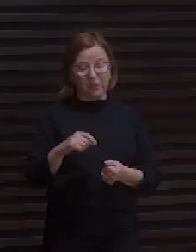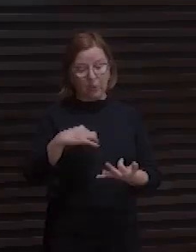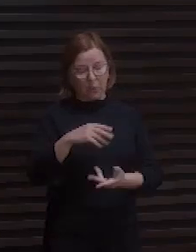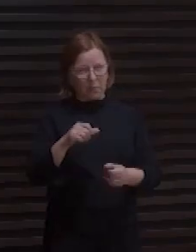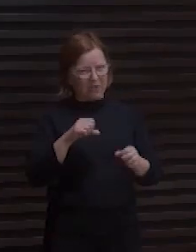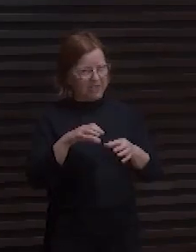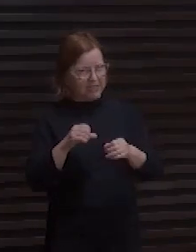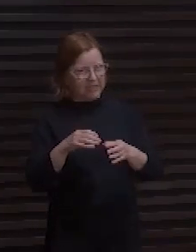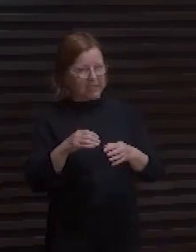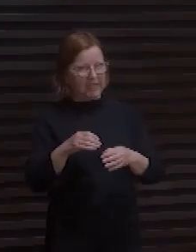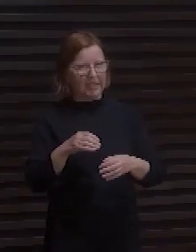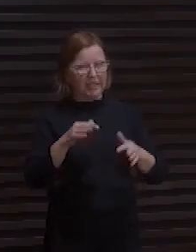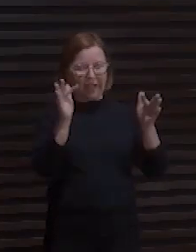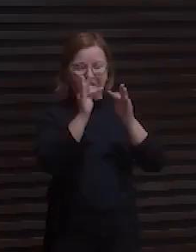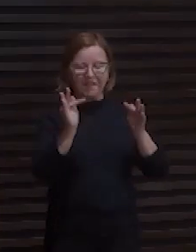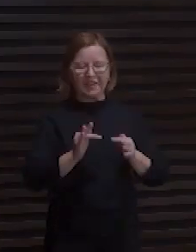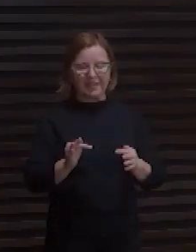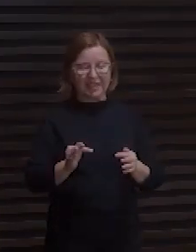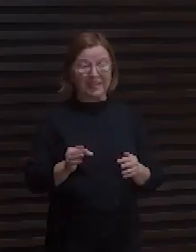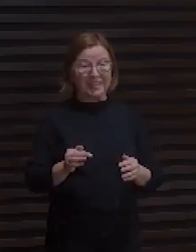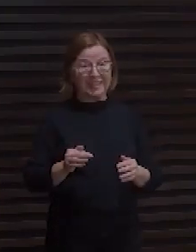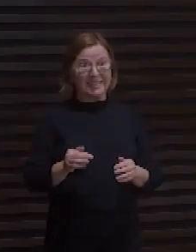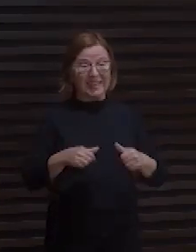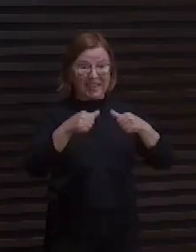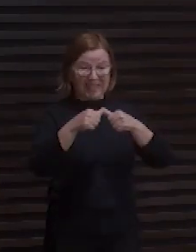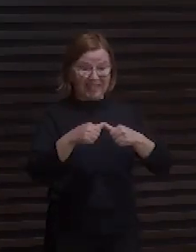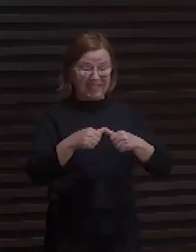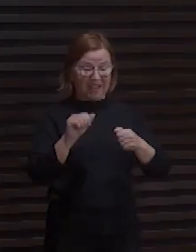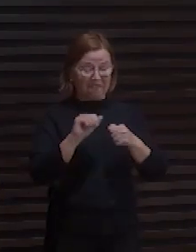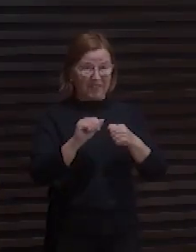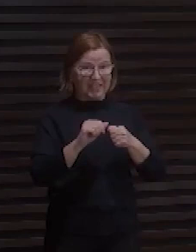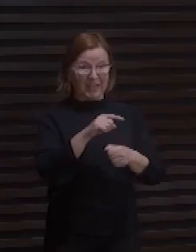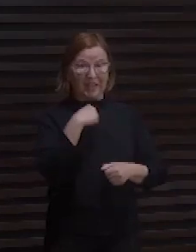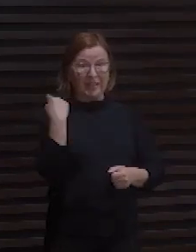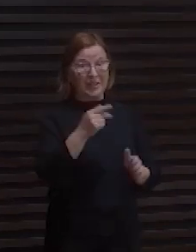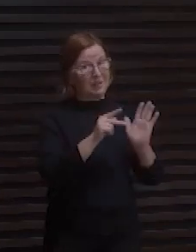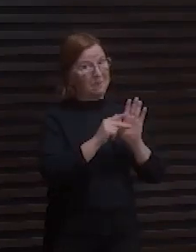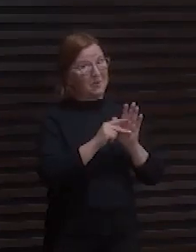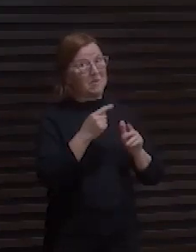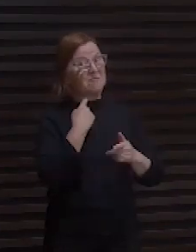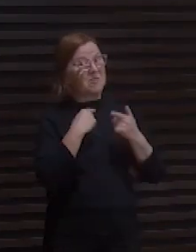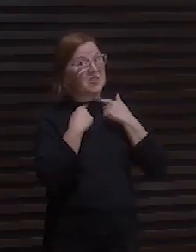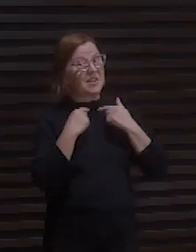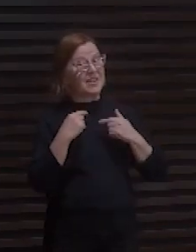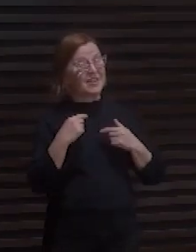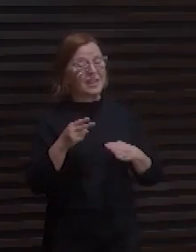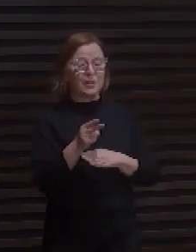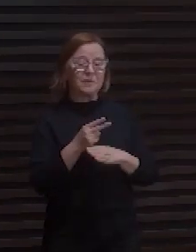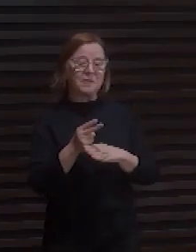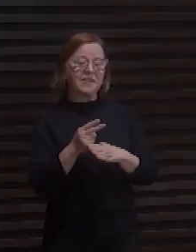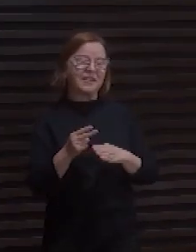tanto almejamos encontra-se em fazer a nossa própria vontade e buscar a realização